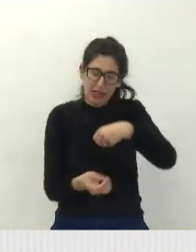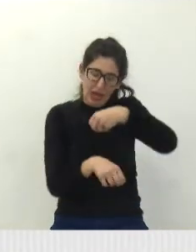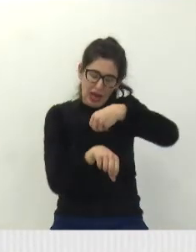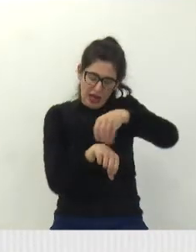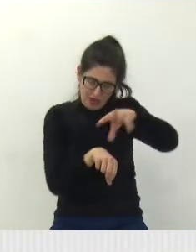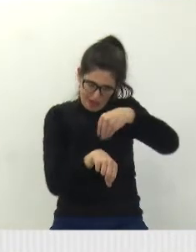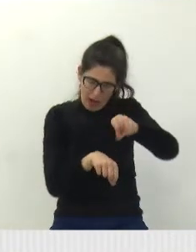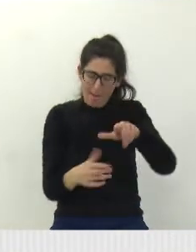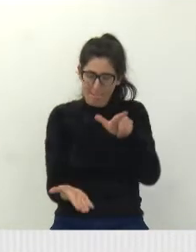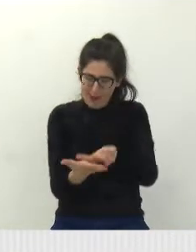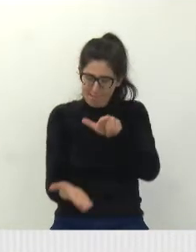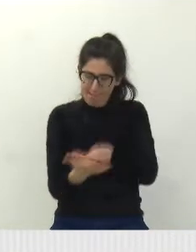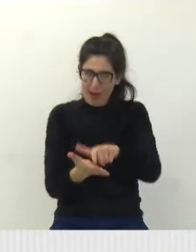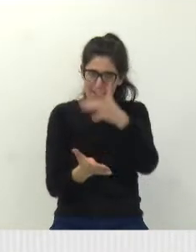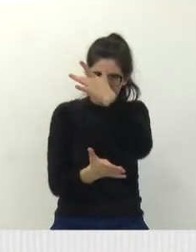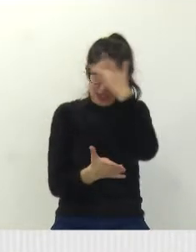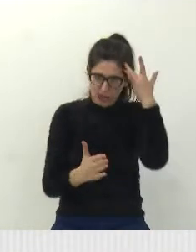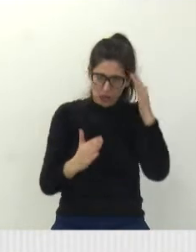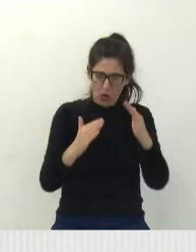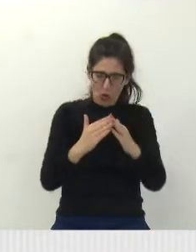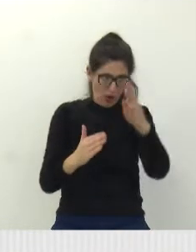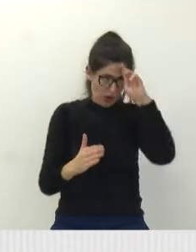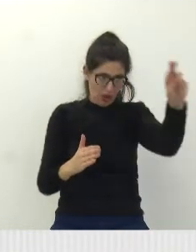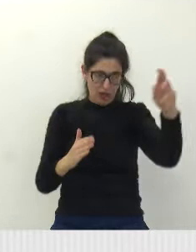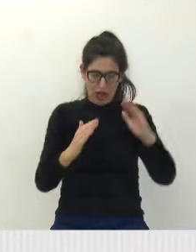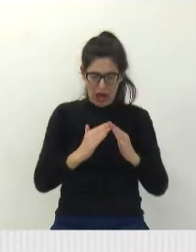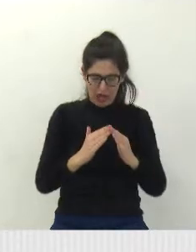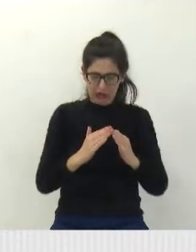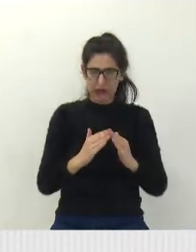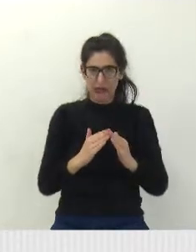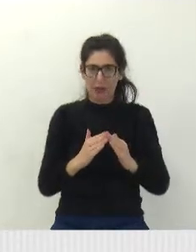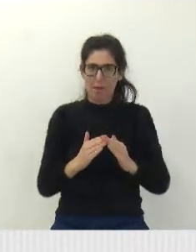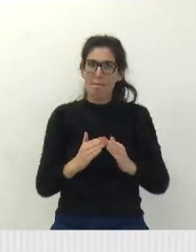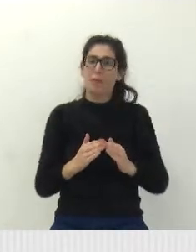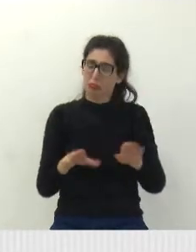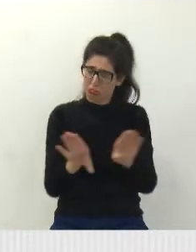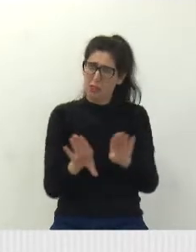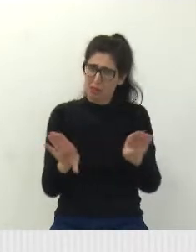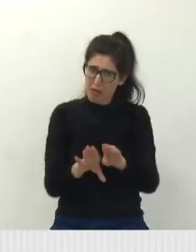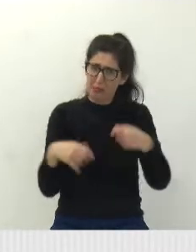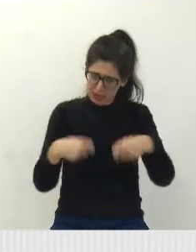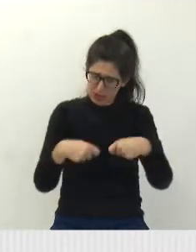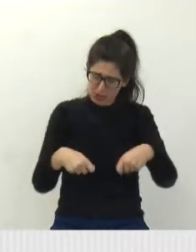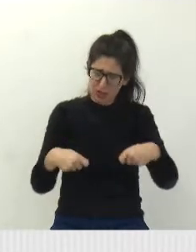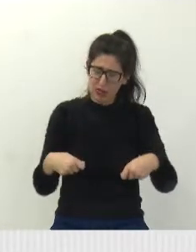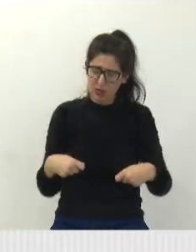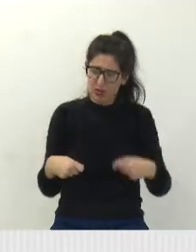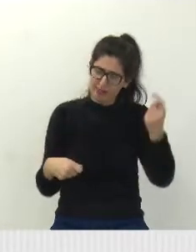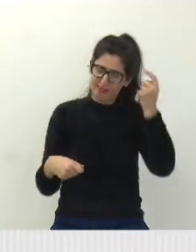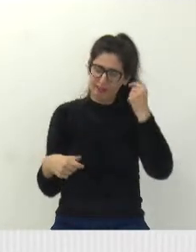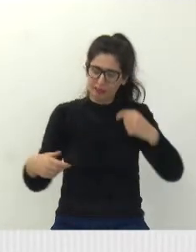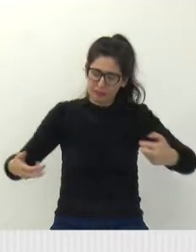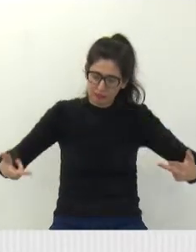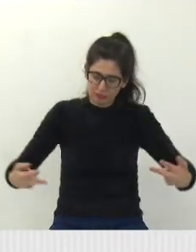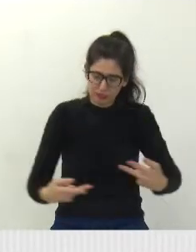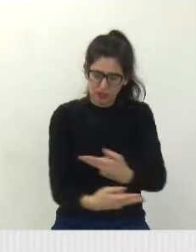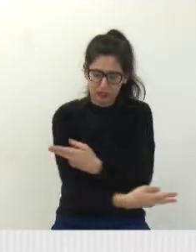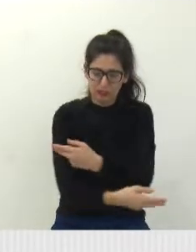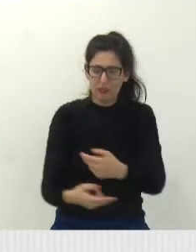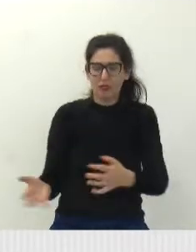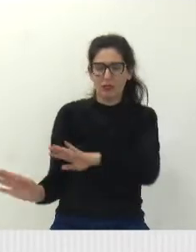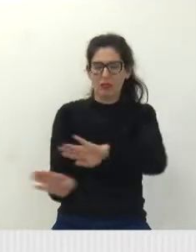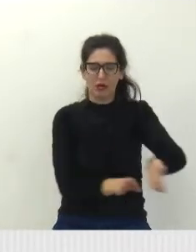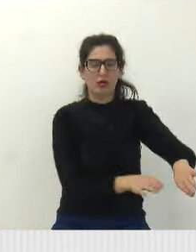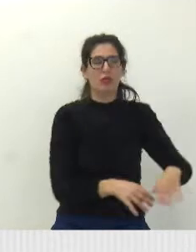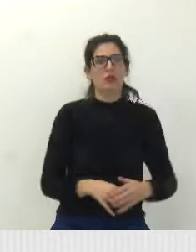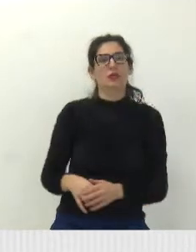estivemos também lá no Jardim Jacinto, e lá tem um bebedouro. Do lado desse bebedouro, eu observei,